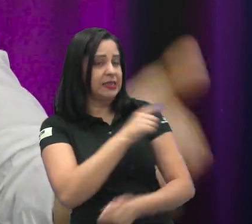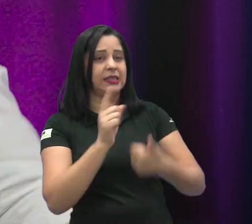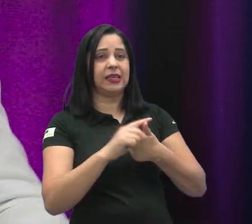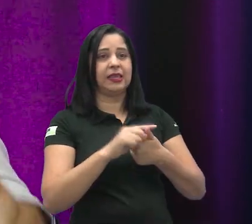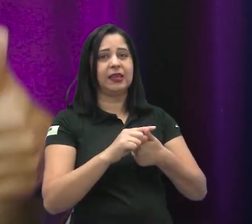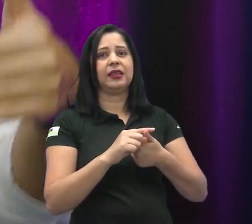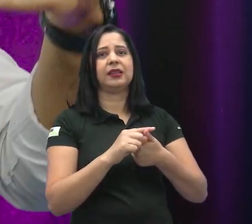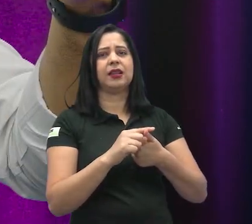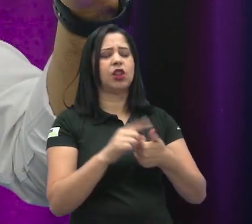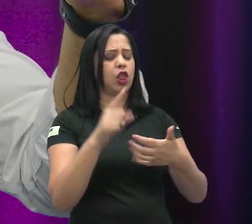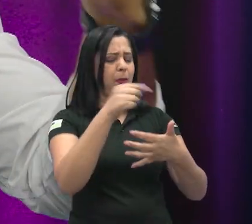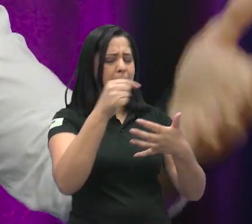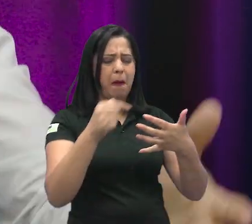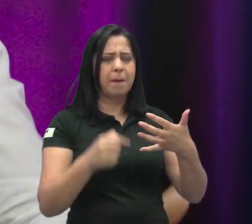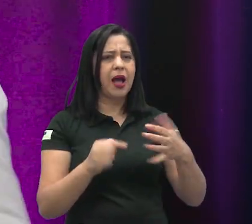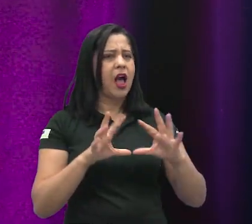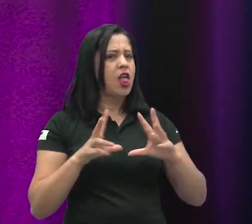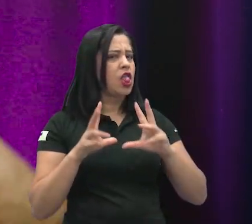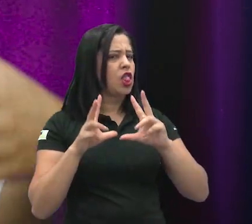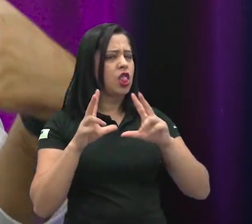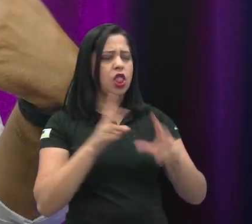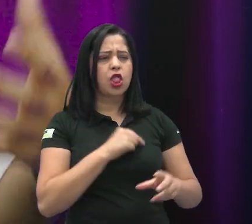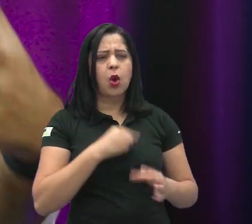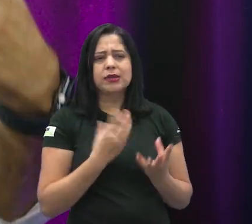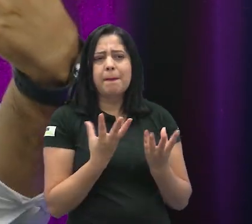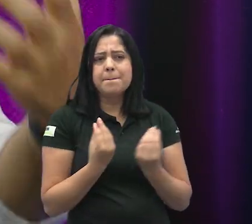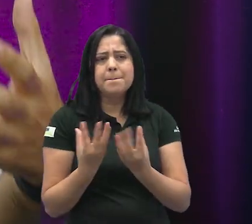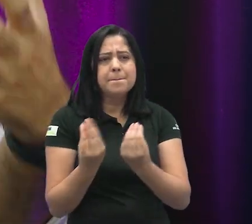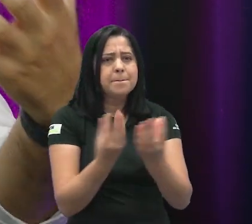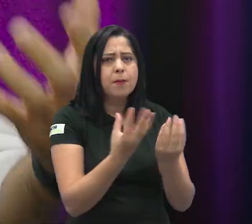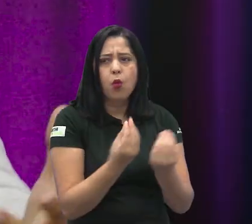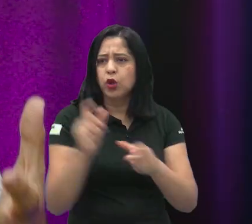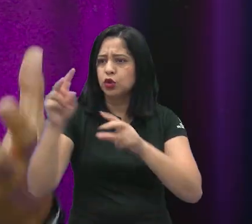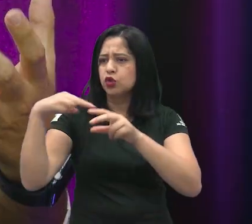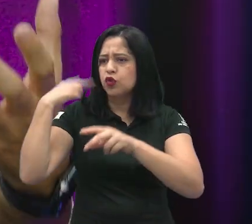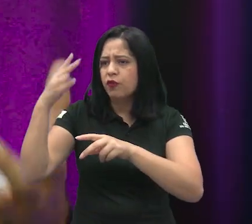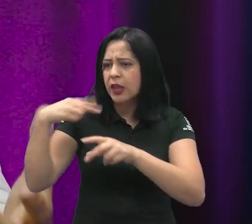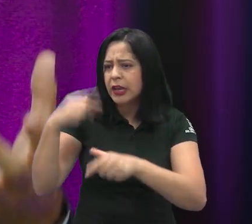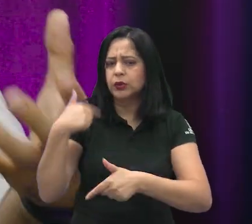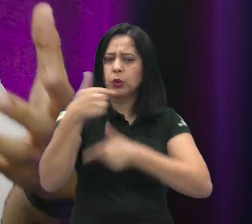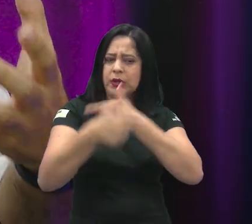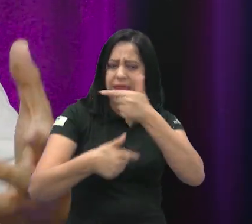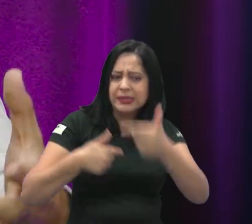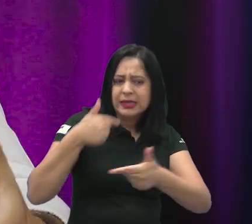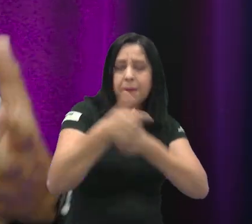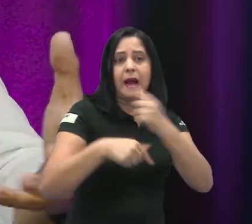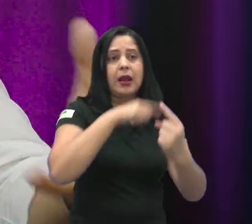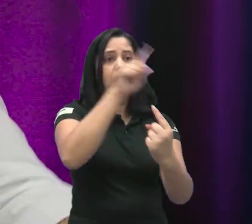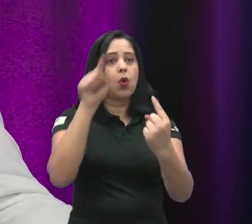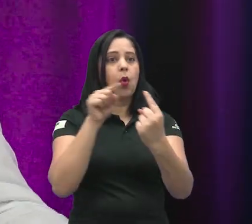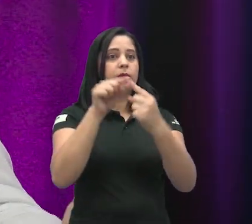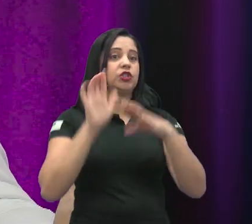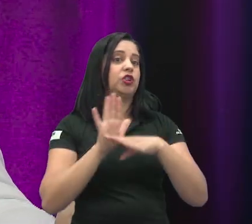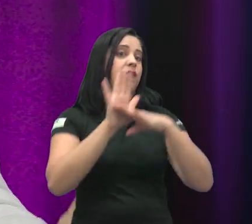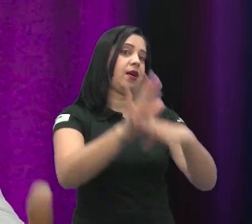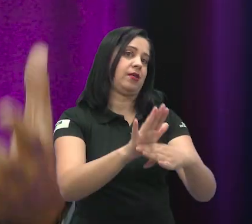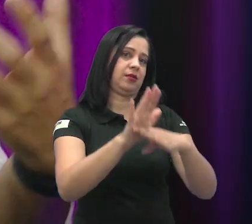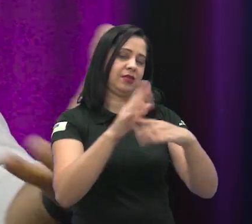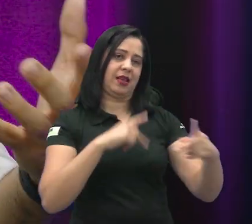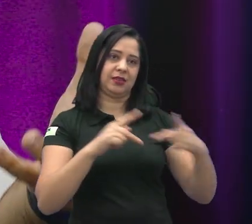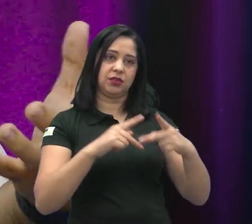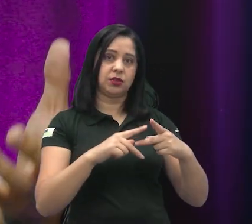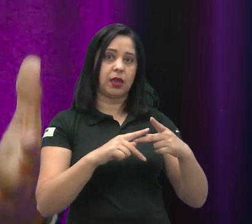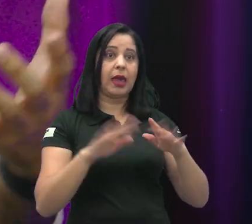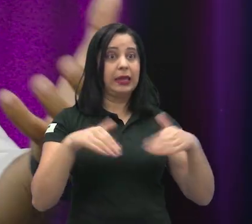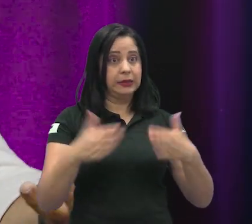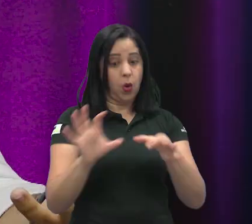para a vacina, a gente teve frente da adultização, ou seja, a gente teve inúmeros grupos de vereadores trabalhando em prol da cidade. E eu